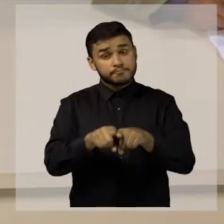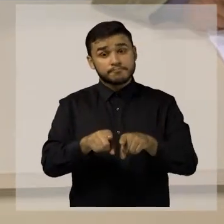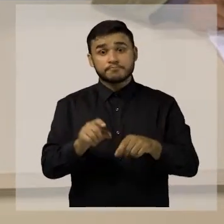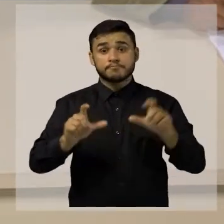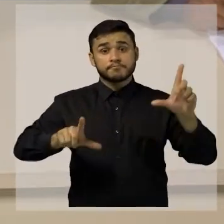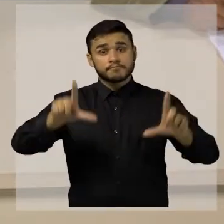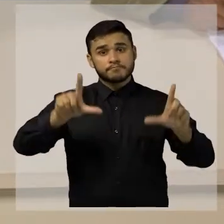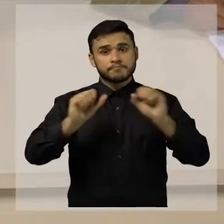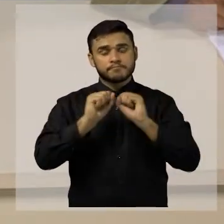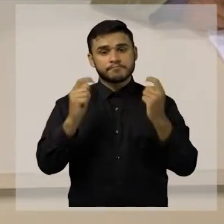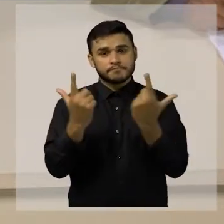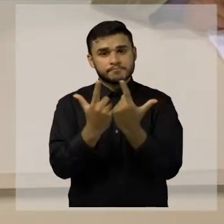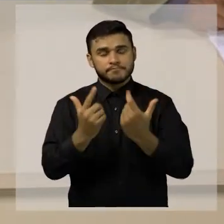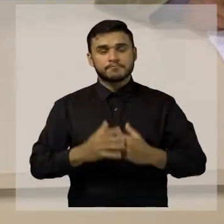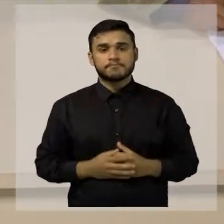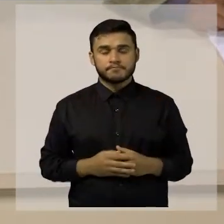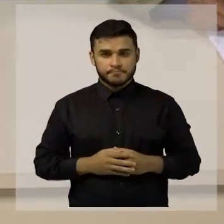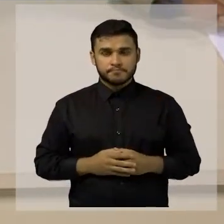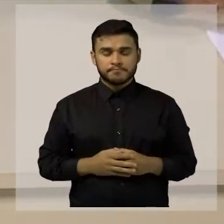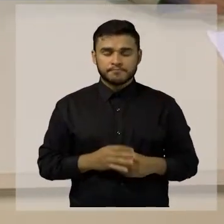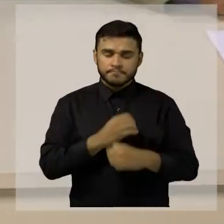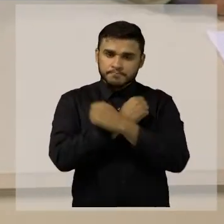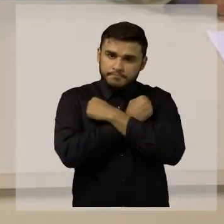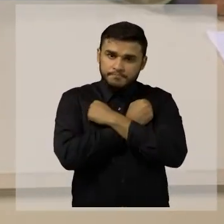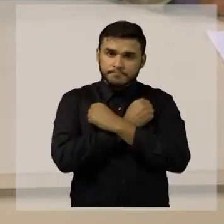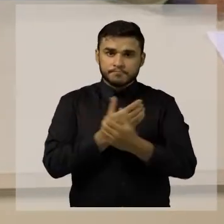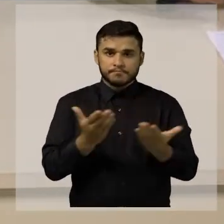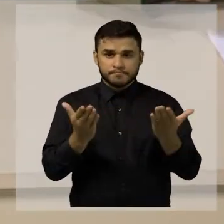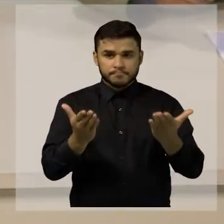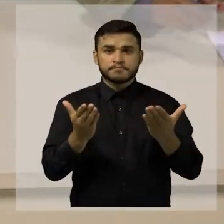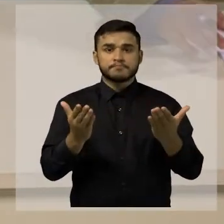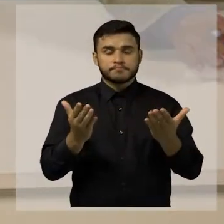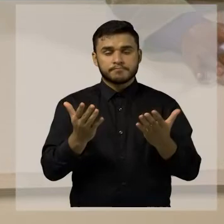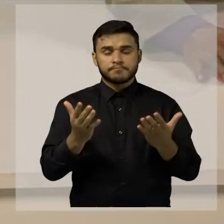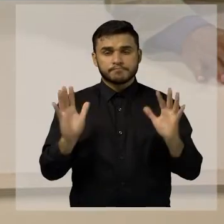Assembleia. Um abraço e até o nosso próximo encontro.